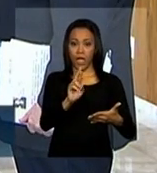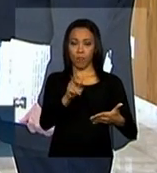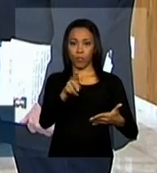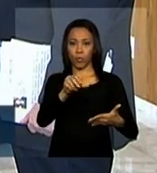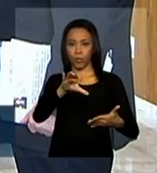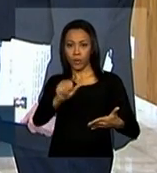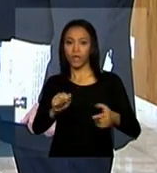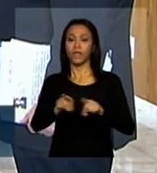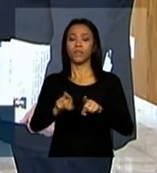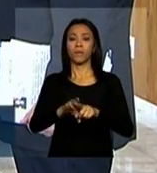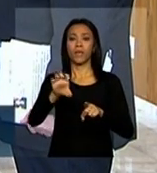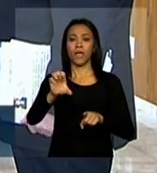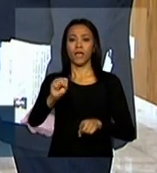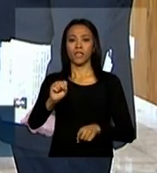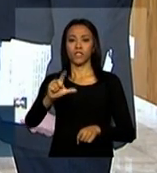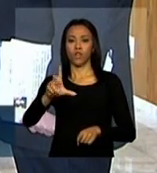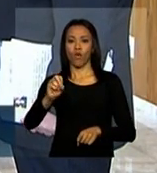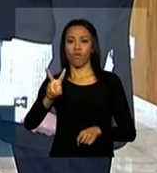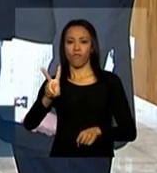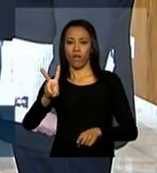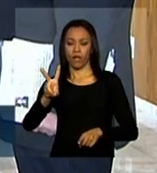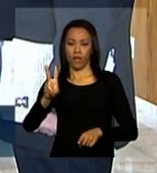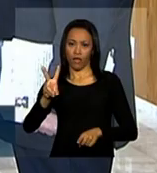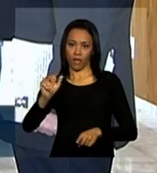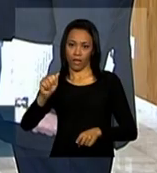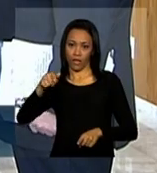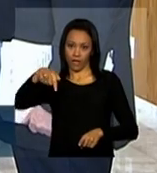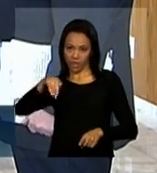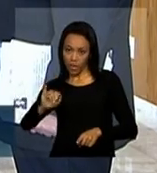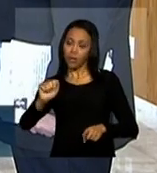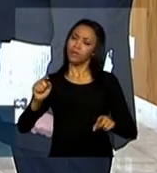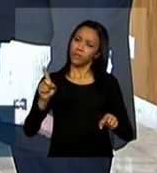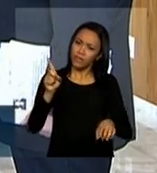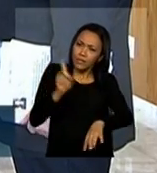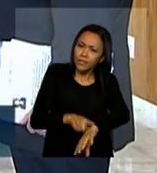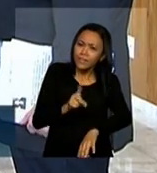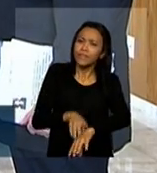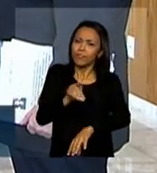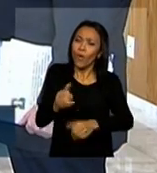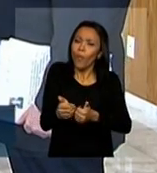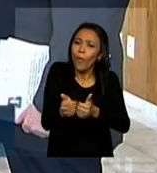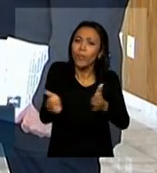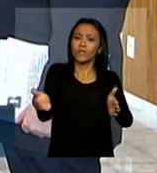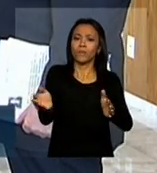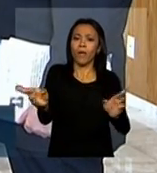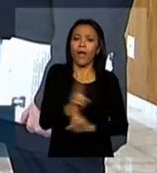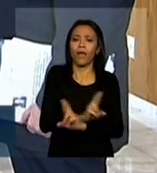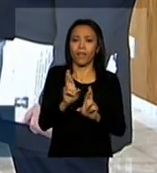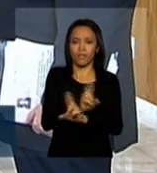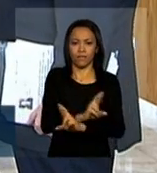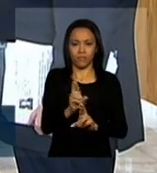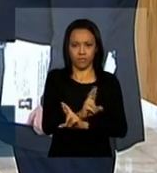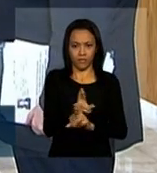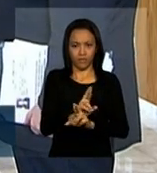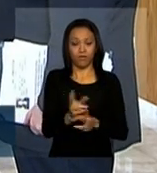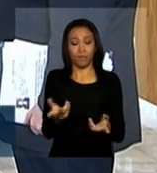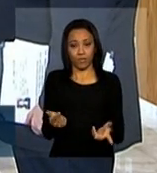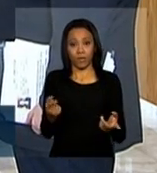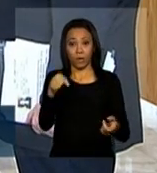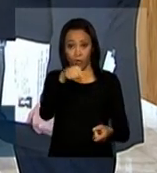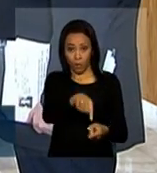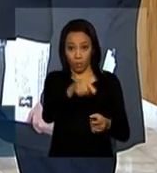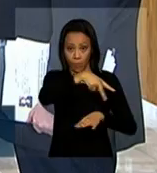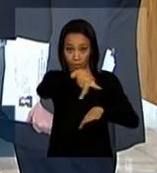e Eslováquia. E nesse mesmo dia estabeleceu relações diplomáticas no nível embaixada com a